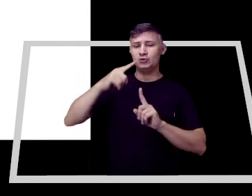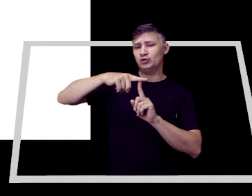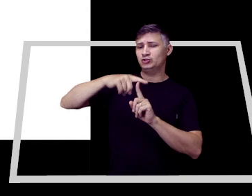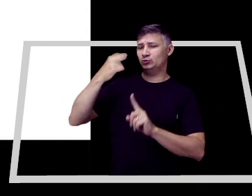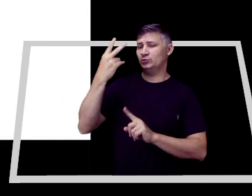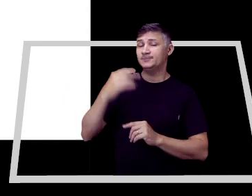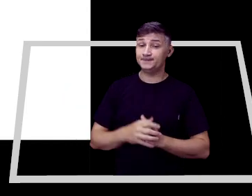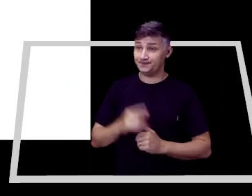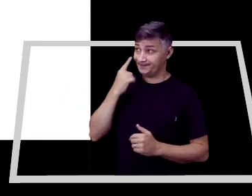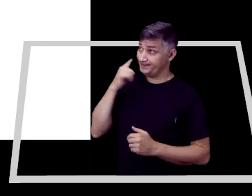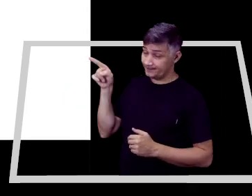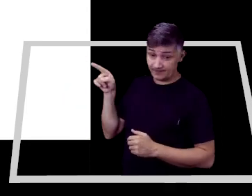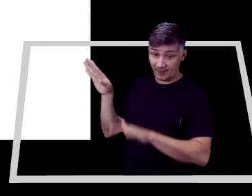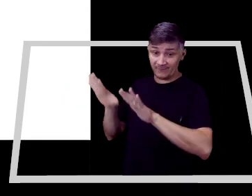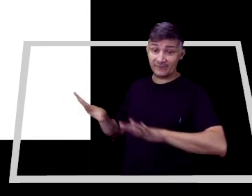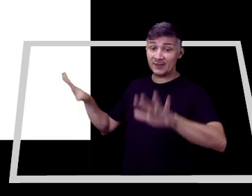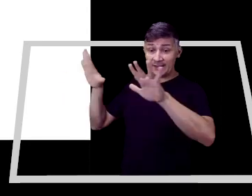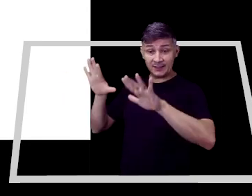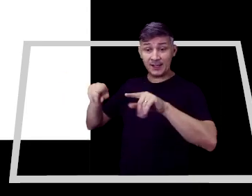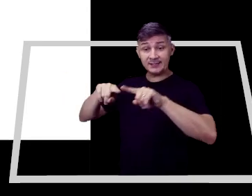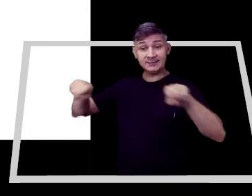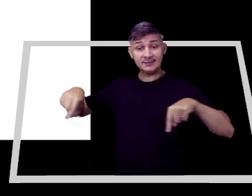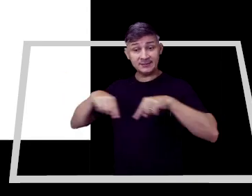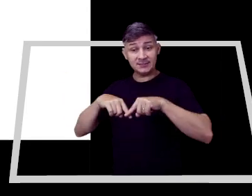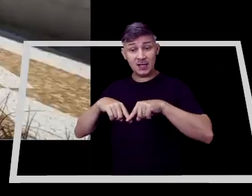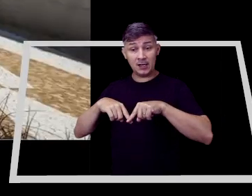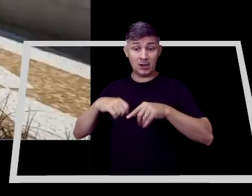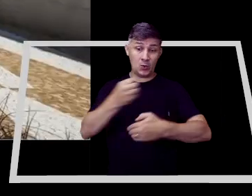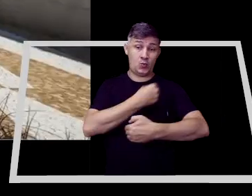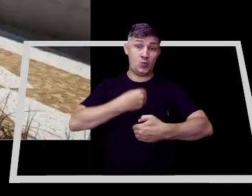Que então é uma vista da sala com o volume da cozinha.